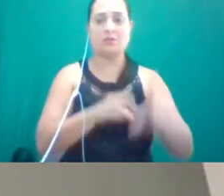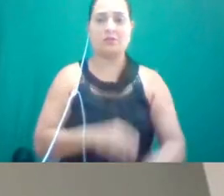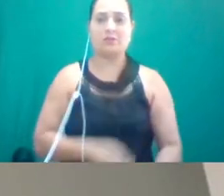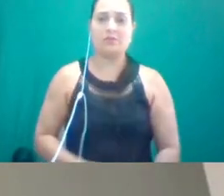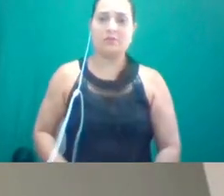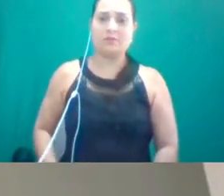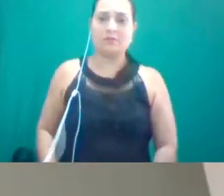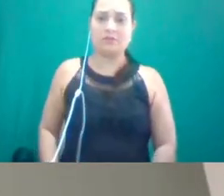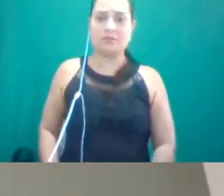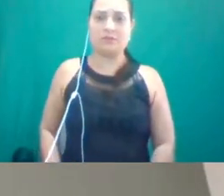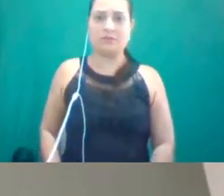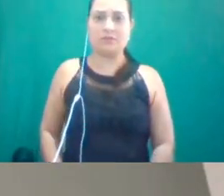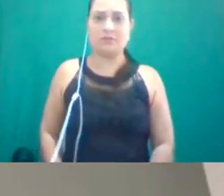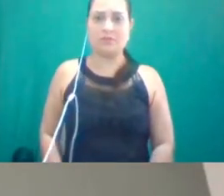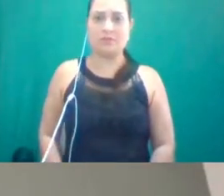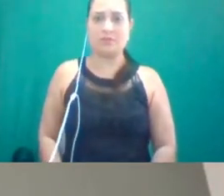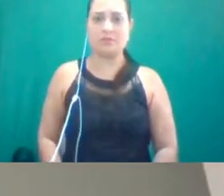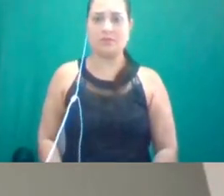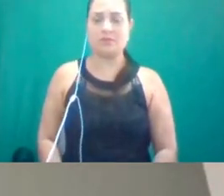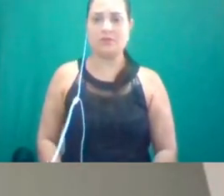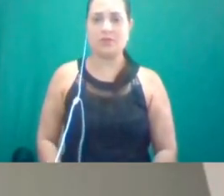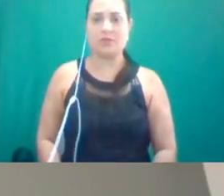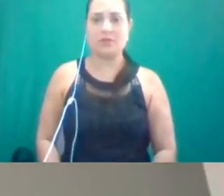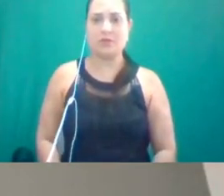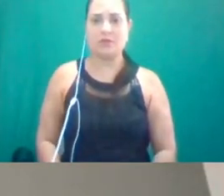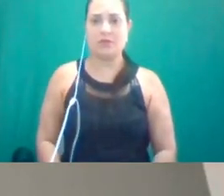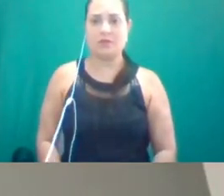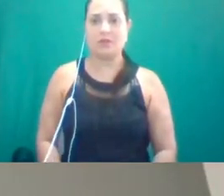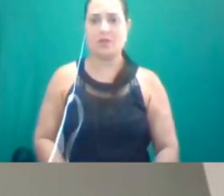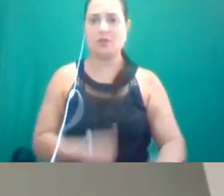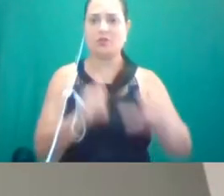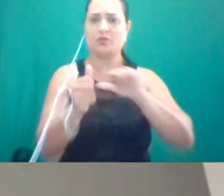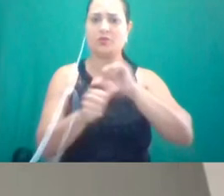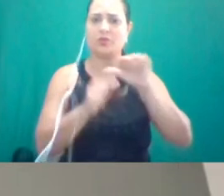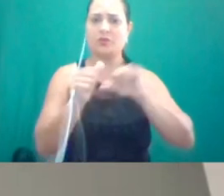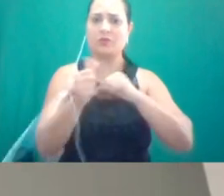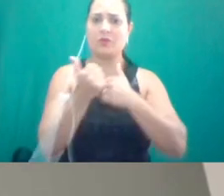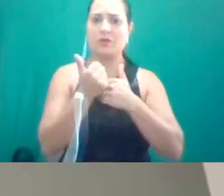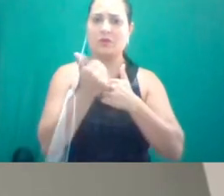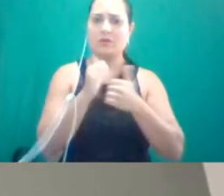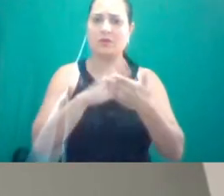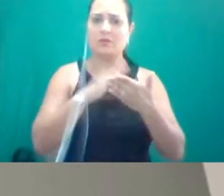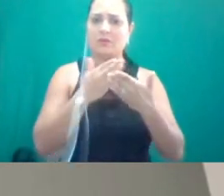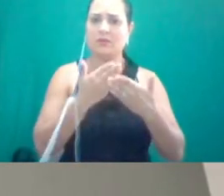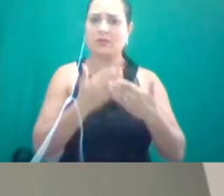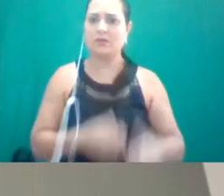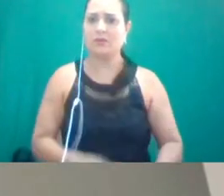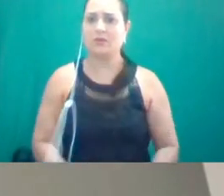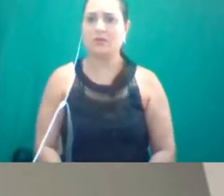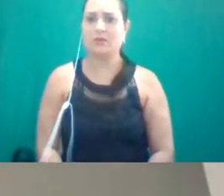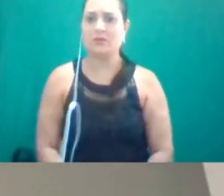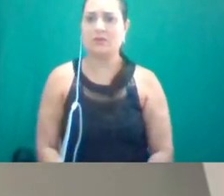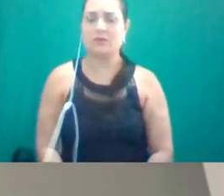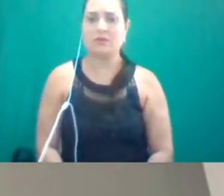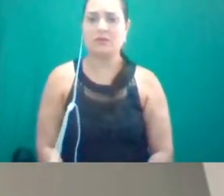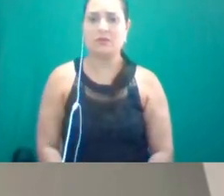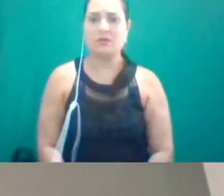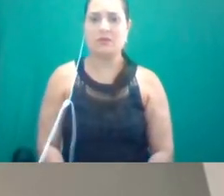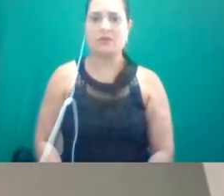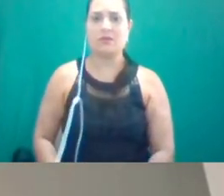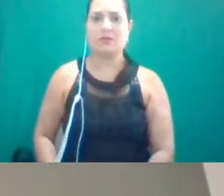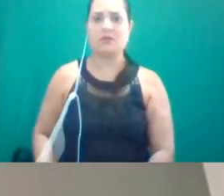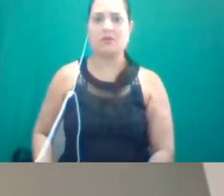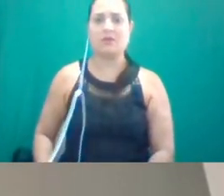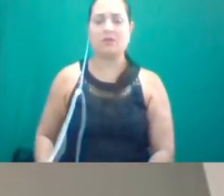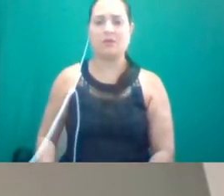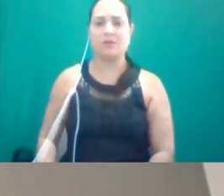aprendizagem visual. Prometo respeitar as diferenças inerentes às diversas expressões e manifestações artísticas e culturais,